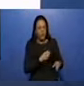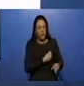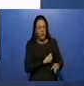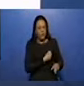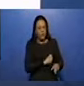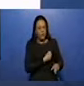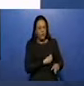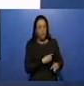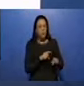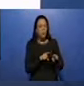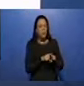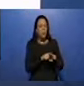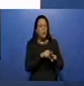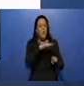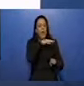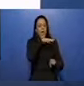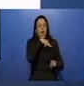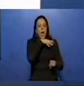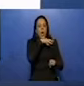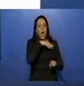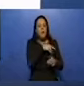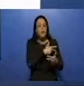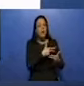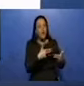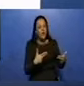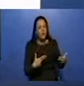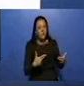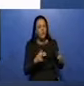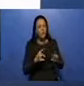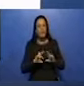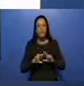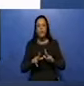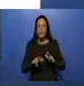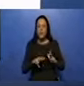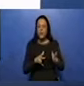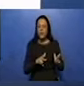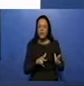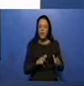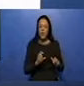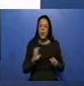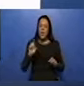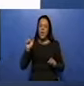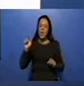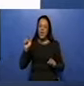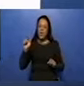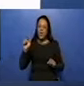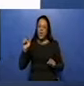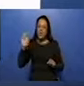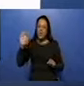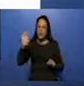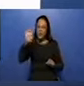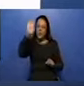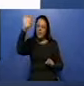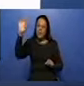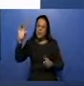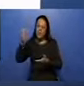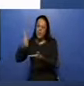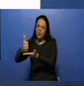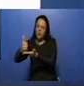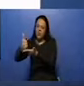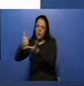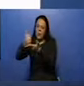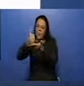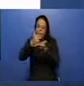animais diferentes do que eles encontravam. E aí eles trouxeram para cá vegetais e plantas